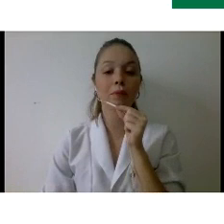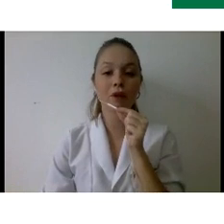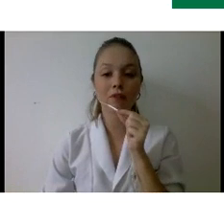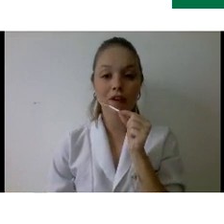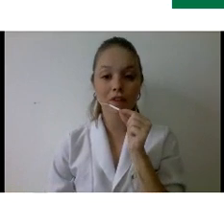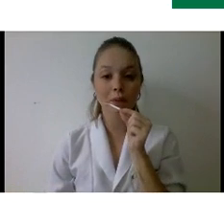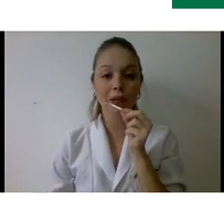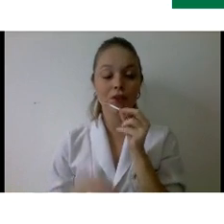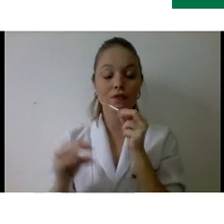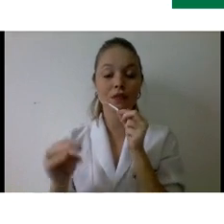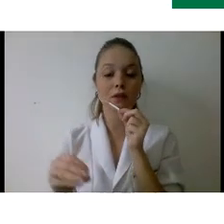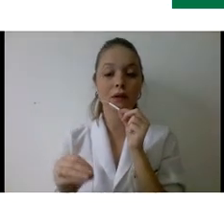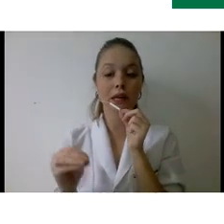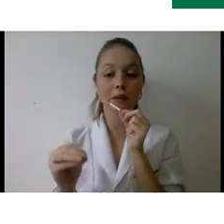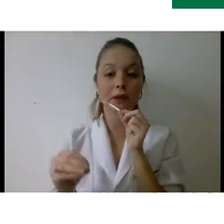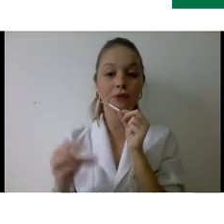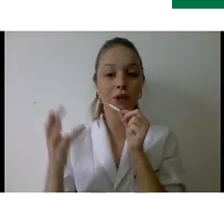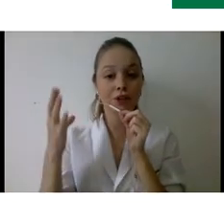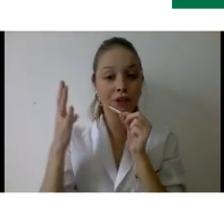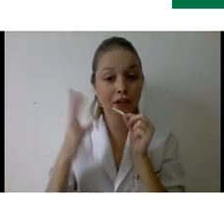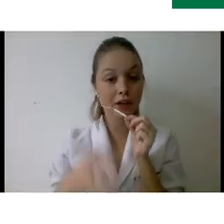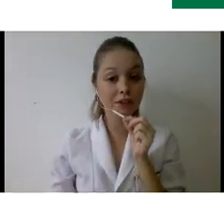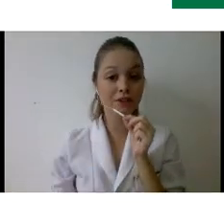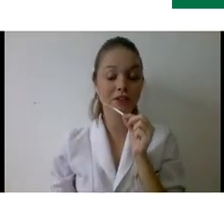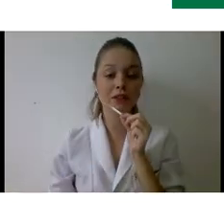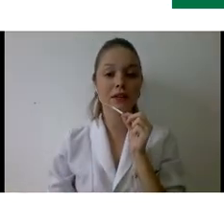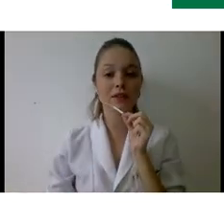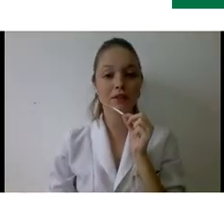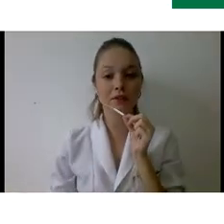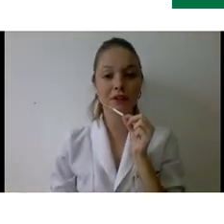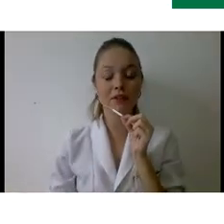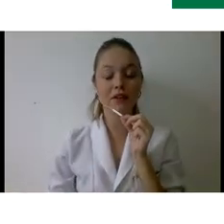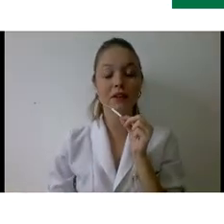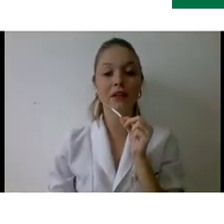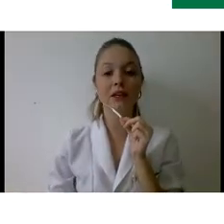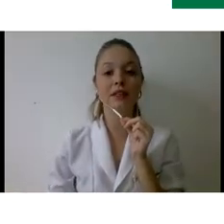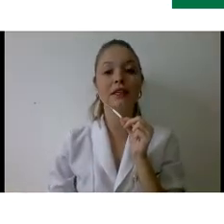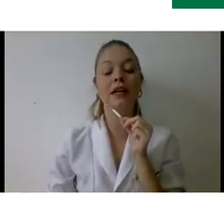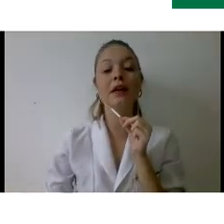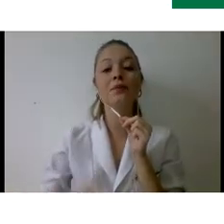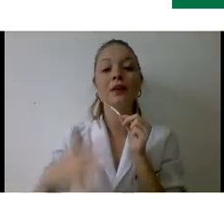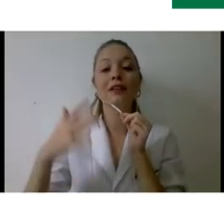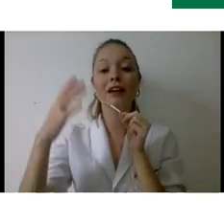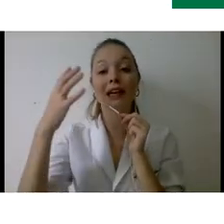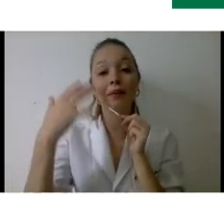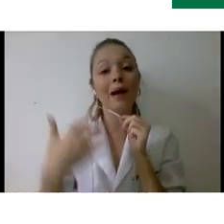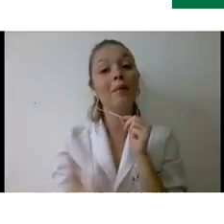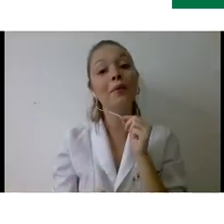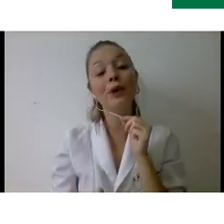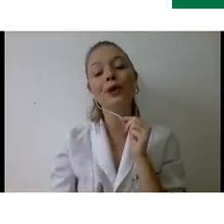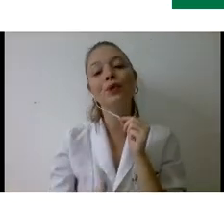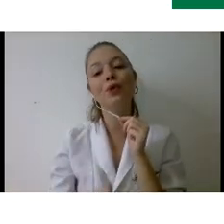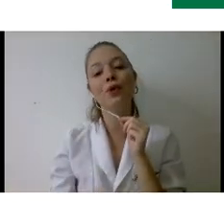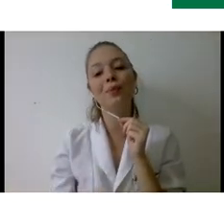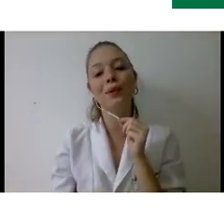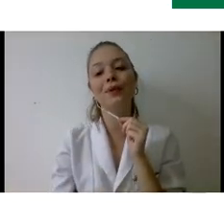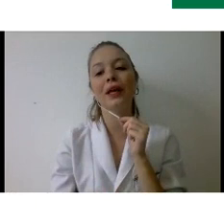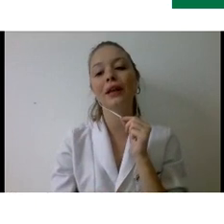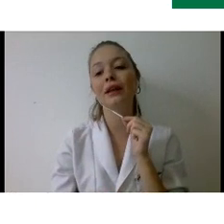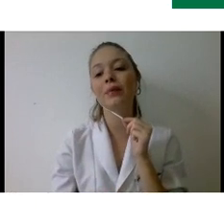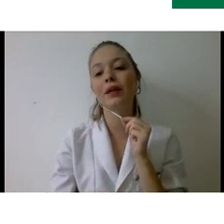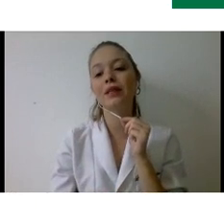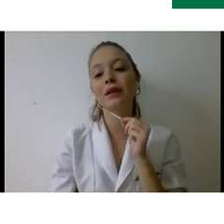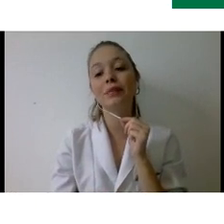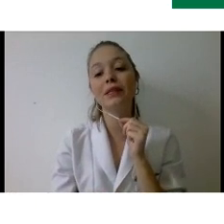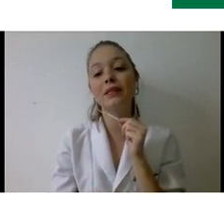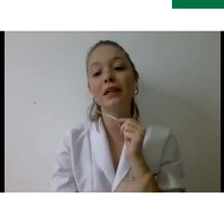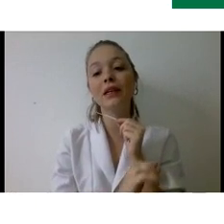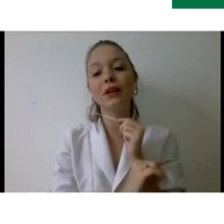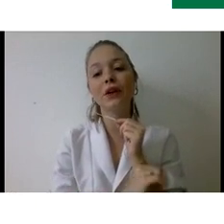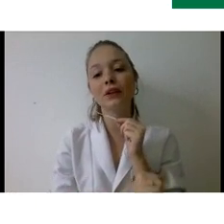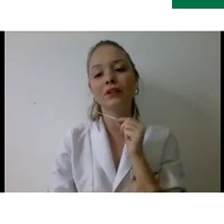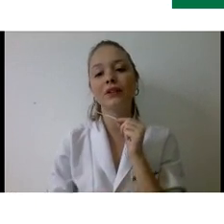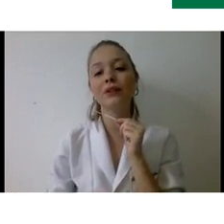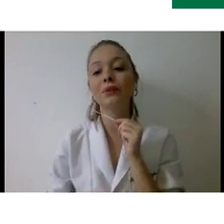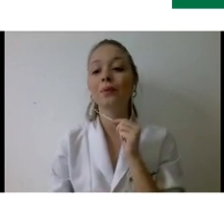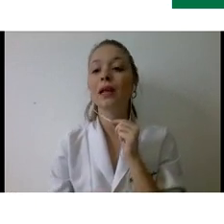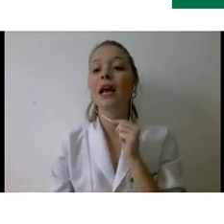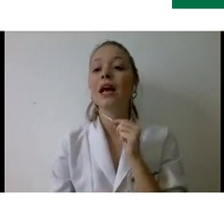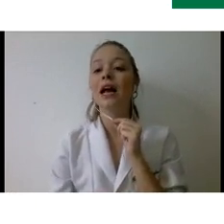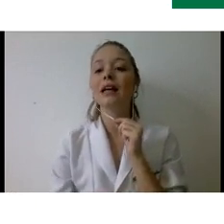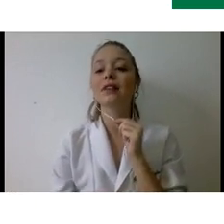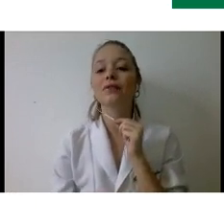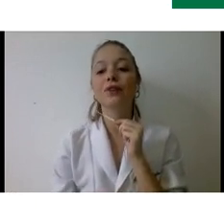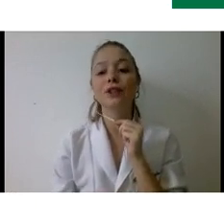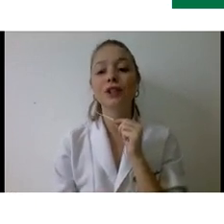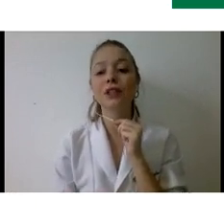galera? Porque provavelmente vai ter uma queimadura de grande extensão nessa criança, né? Vai queimar muito o corpinho dela. Por exemplo, esse daqui, ó, tá